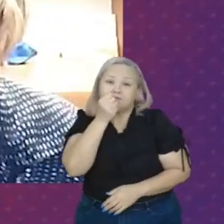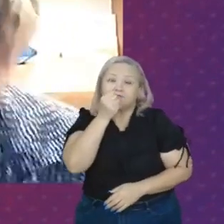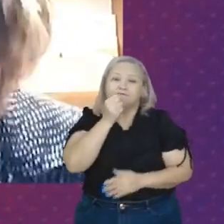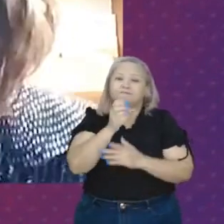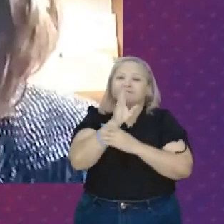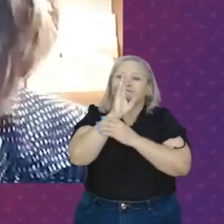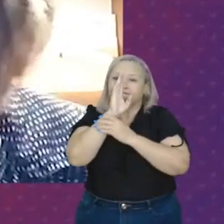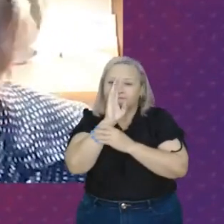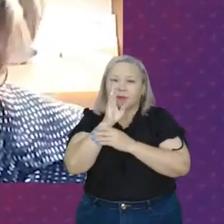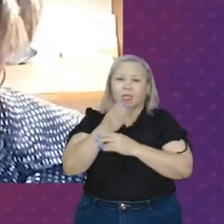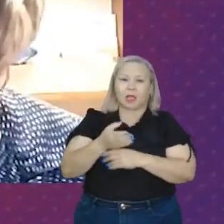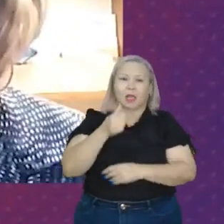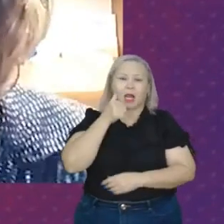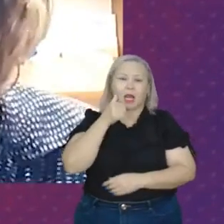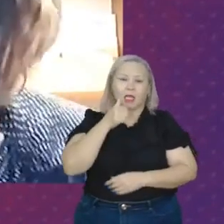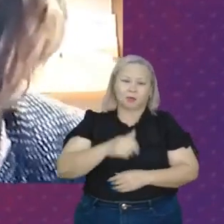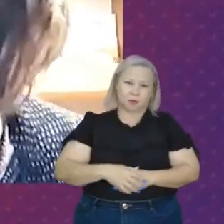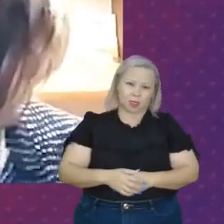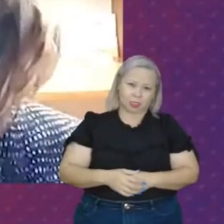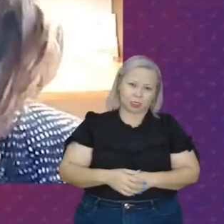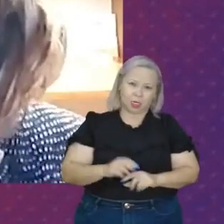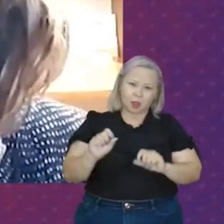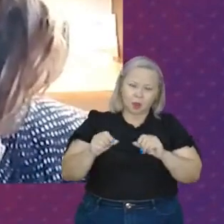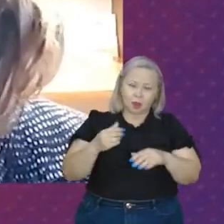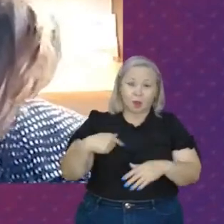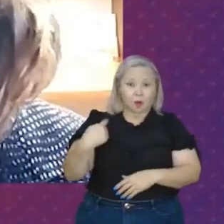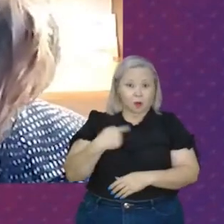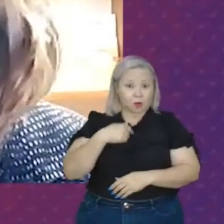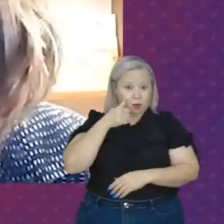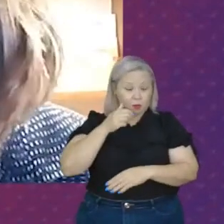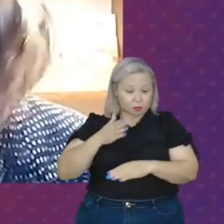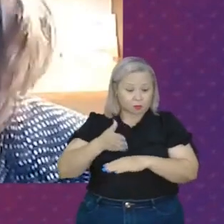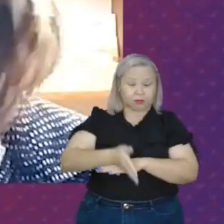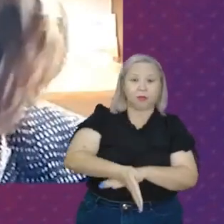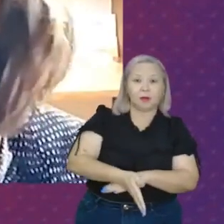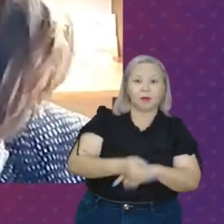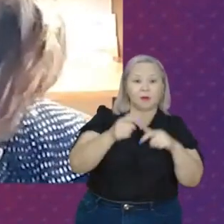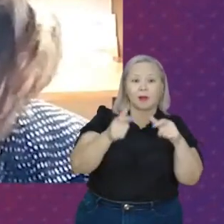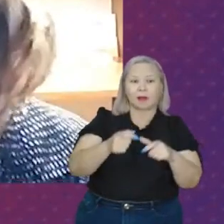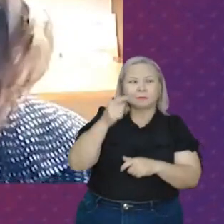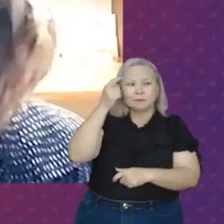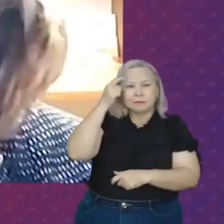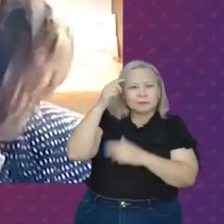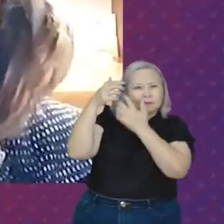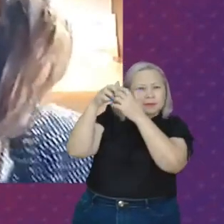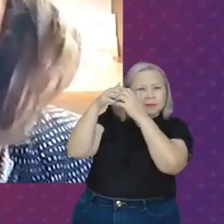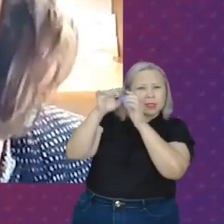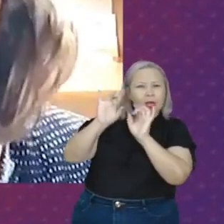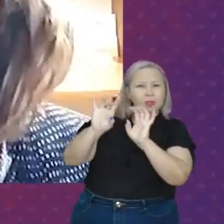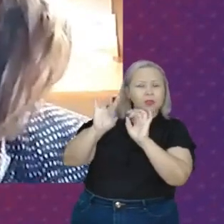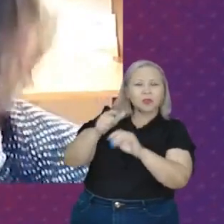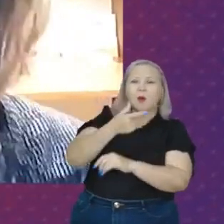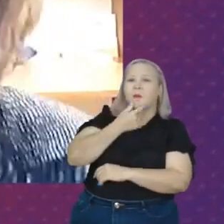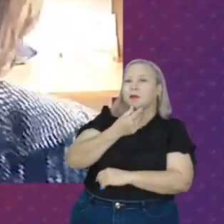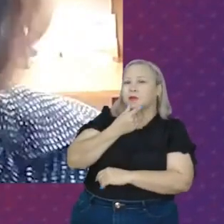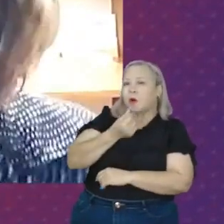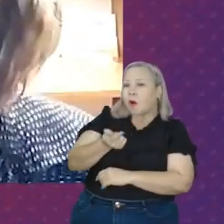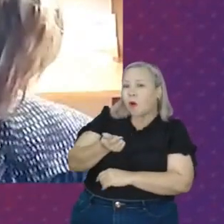se, quando a gente adentra um espaço que eles pensaram que deveriam ser ocupados só por